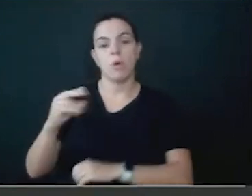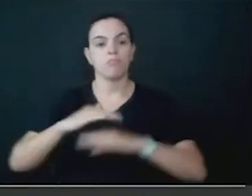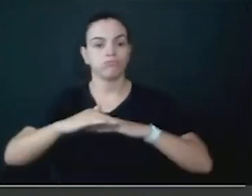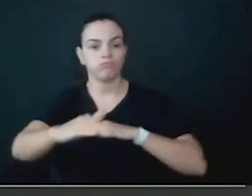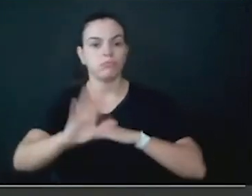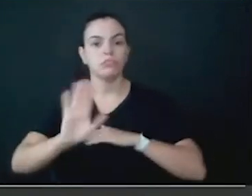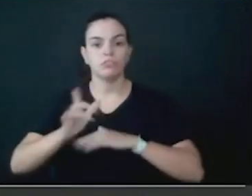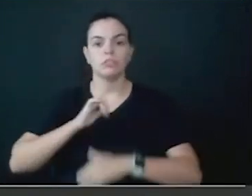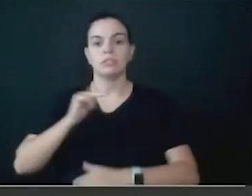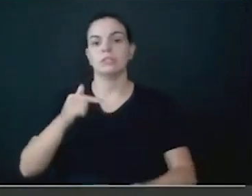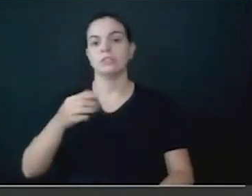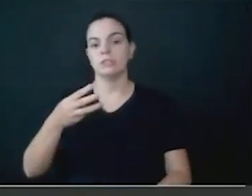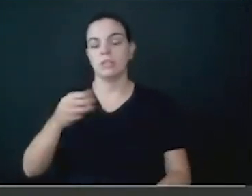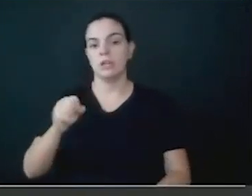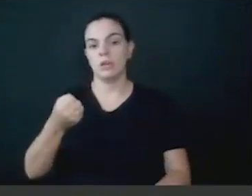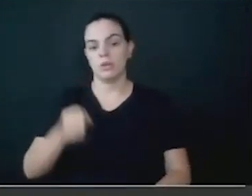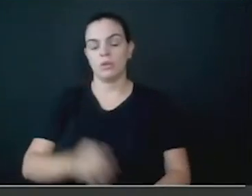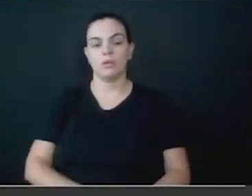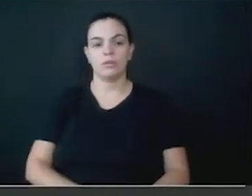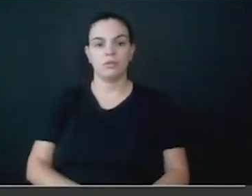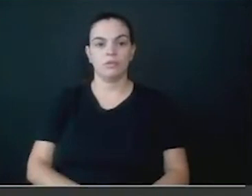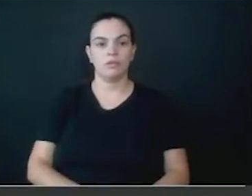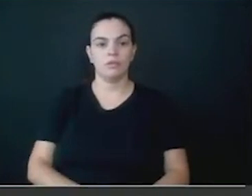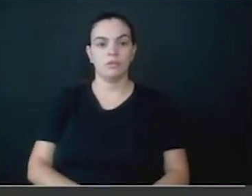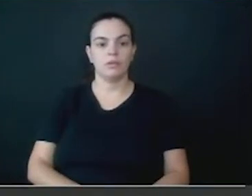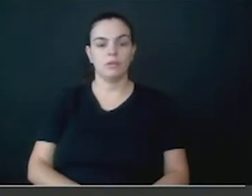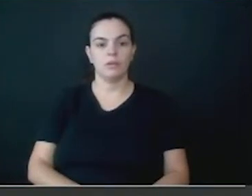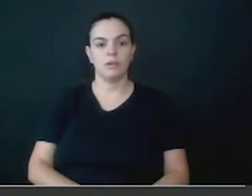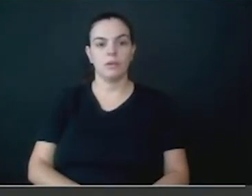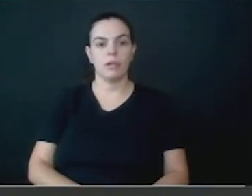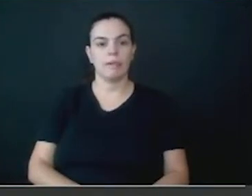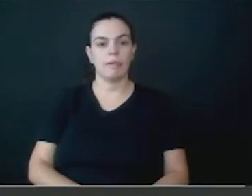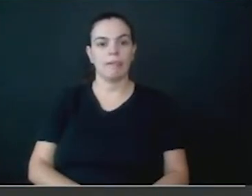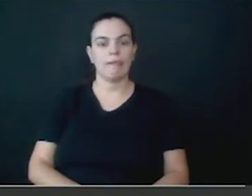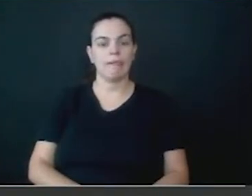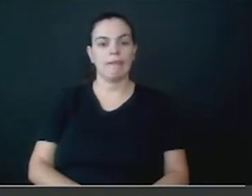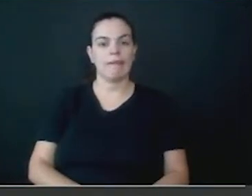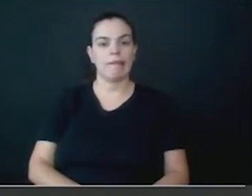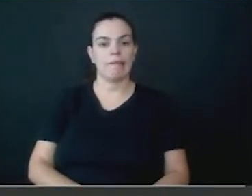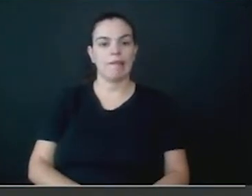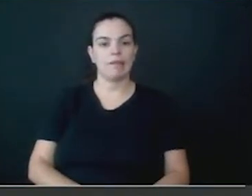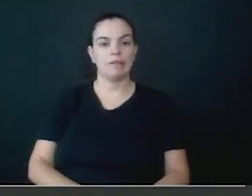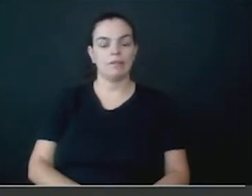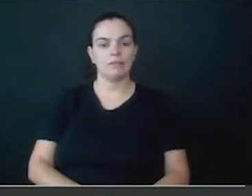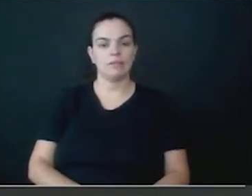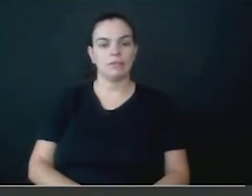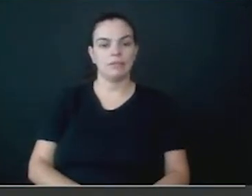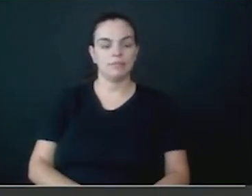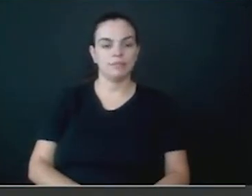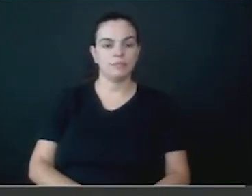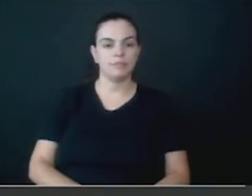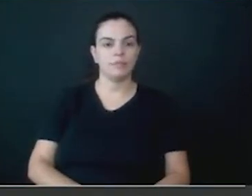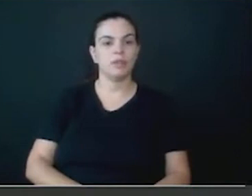738, bastante sinalização também já implantada. O indicador do mais ágil é o percentual de utilização de bilhetagem